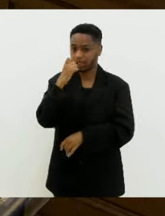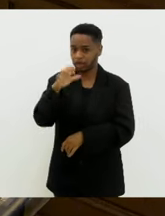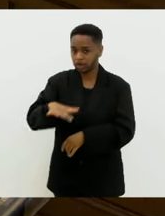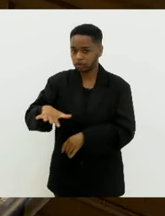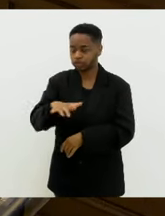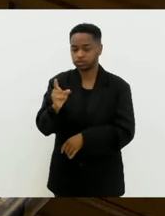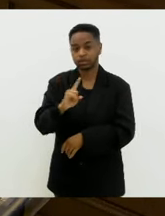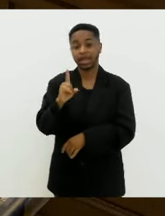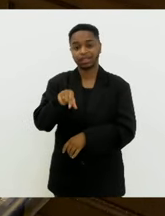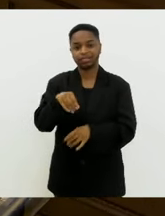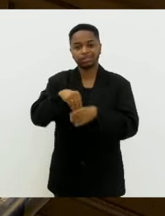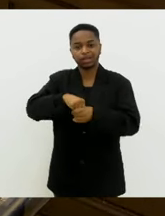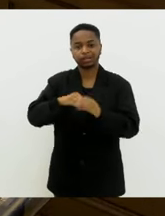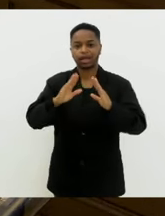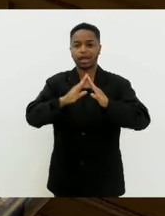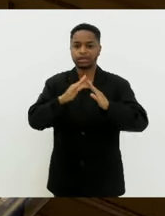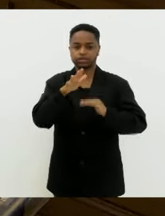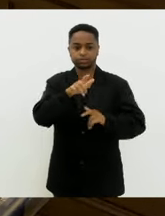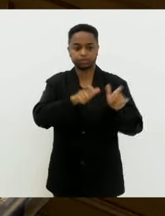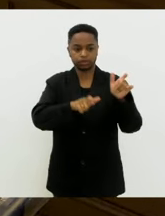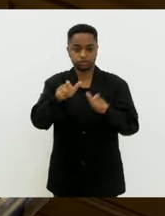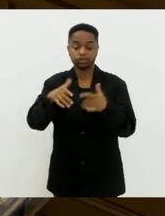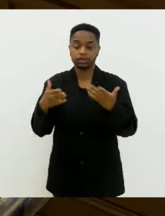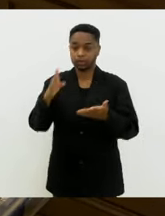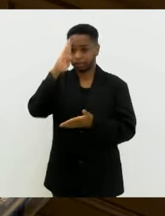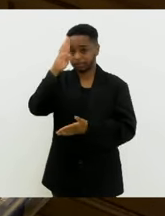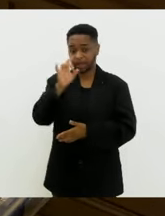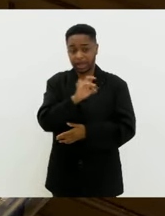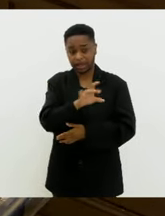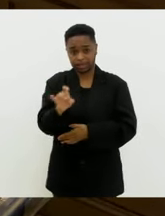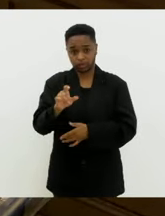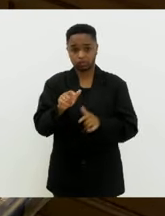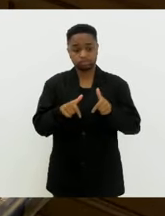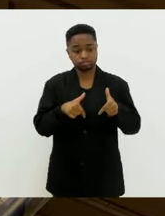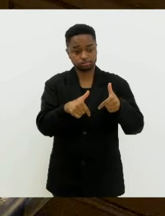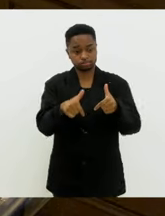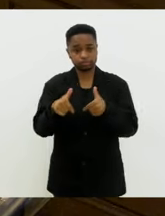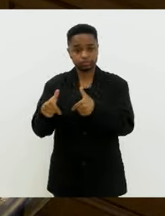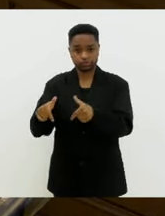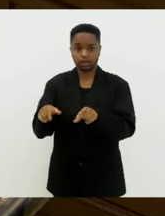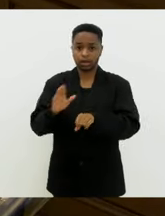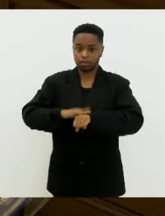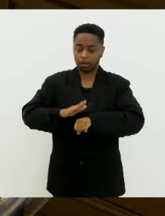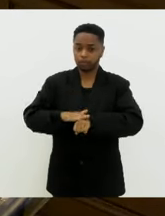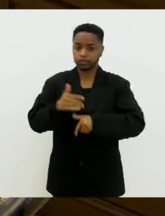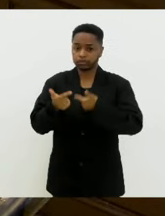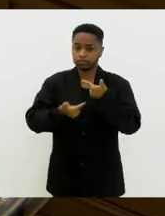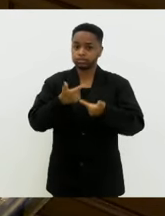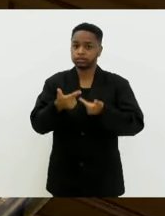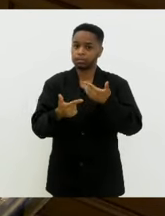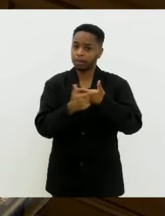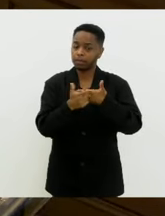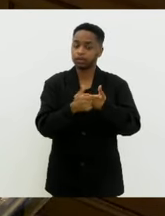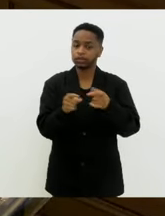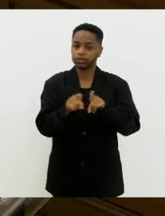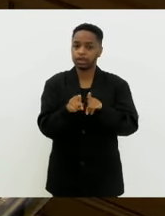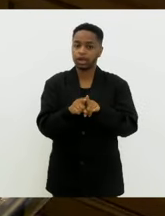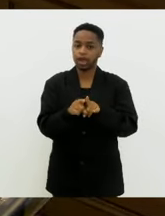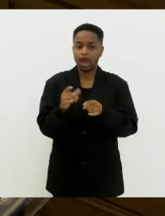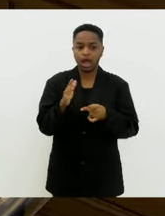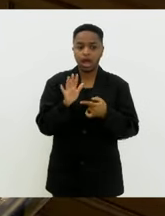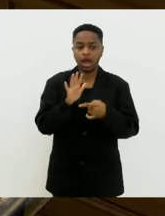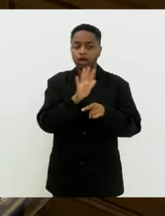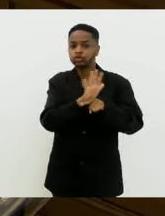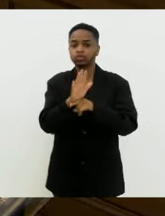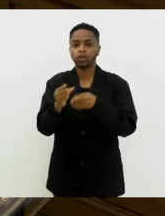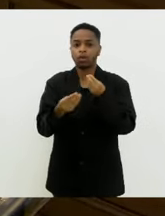casas das pessoas. Então, é fundamental que cada um faça a sua parte também e que colabore abrindo as portas para receber a